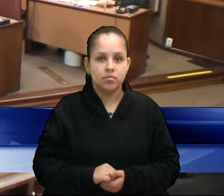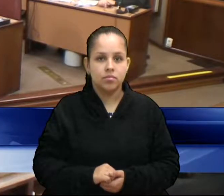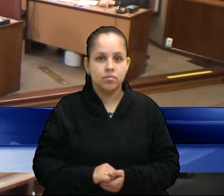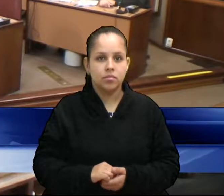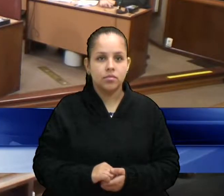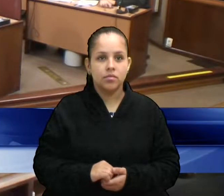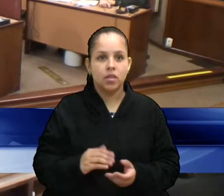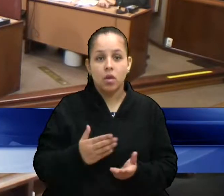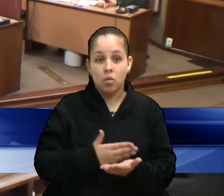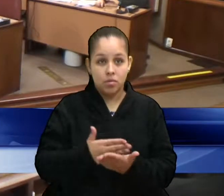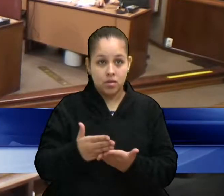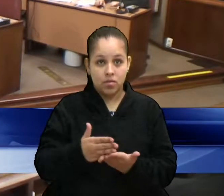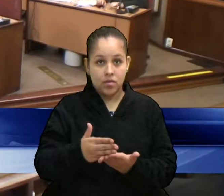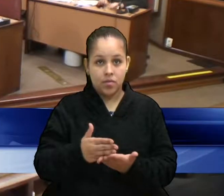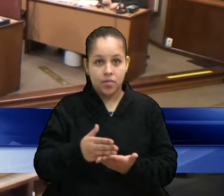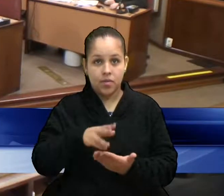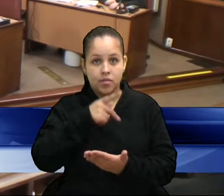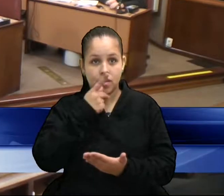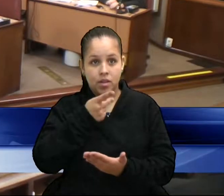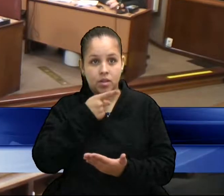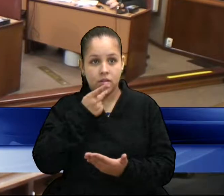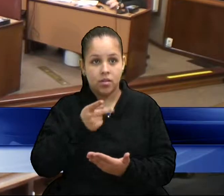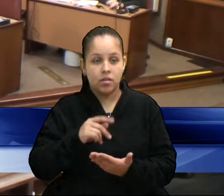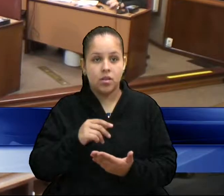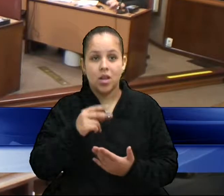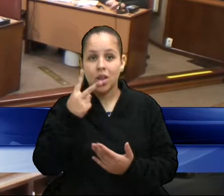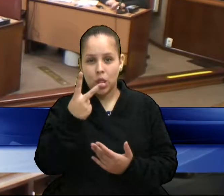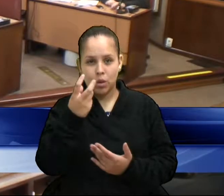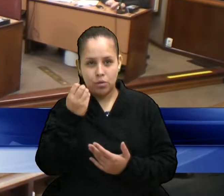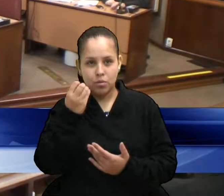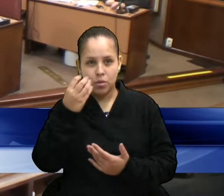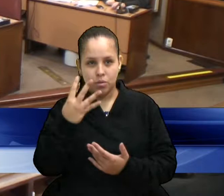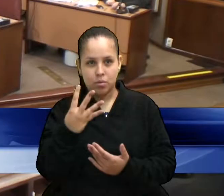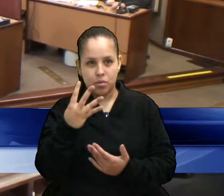iniciaria dizendo o seguinte, só para um dado, em 2004,